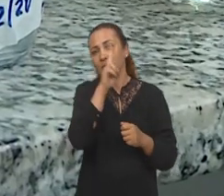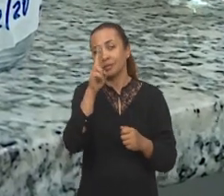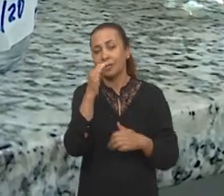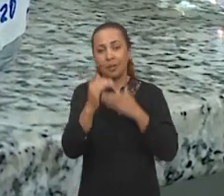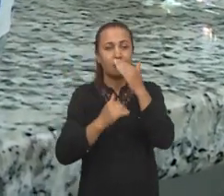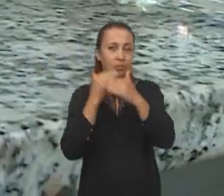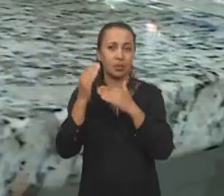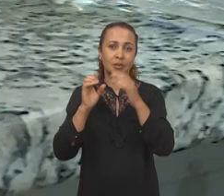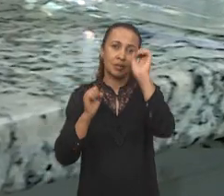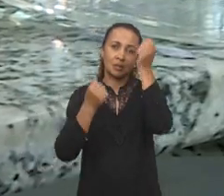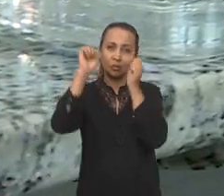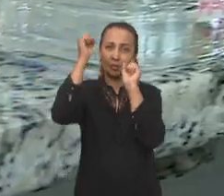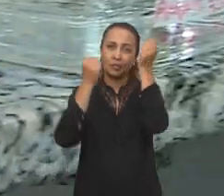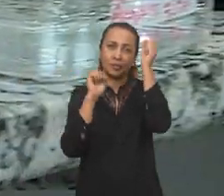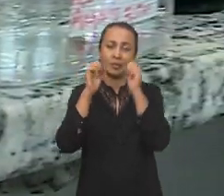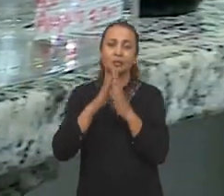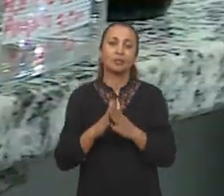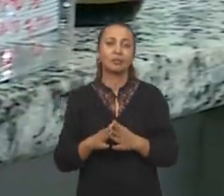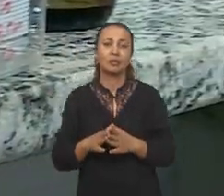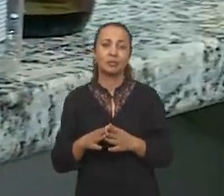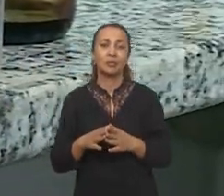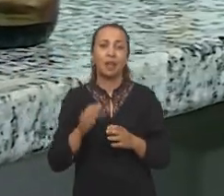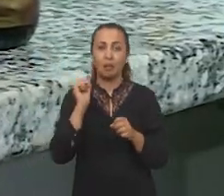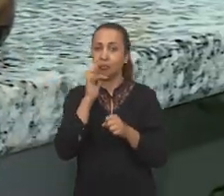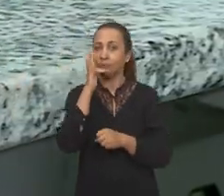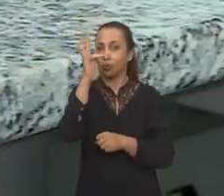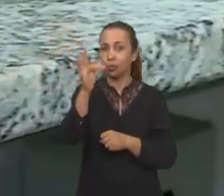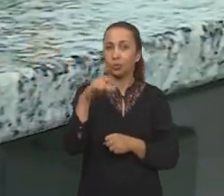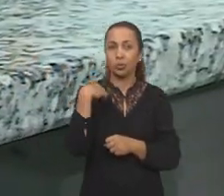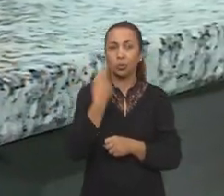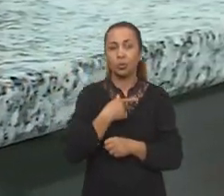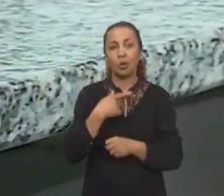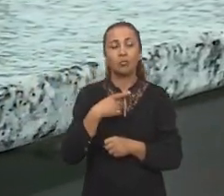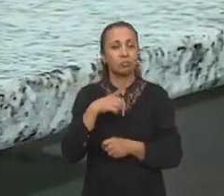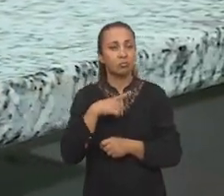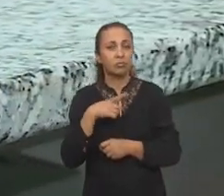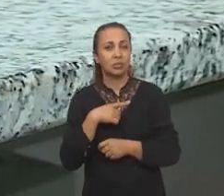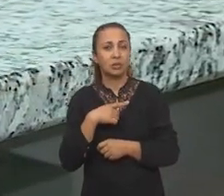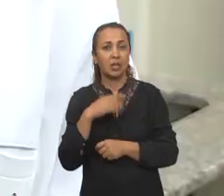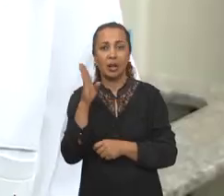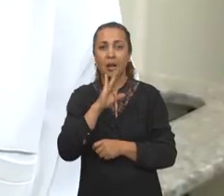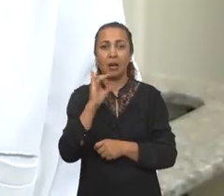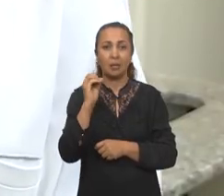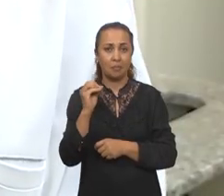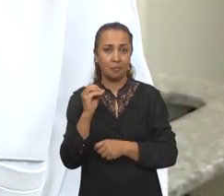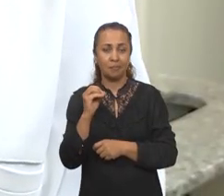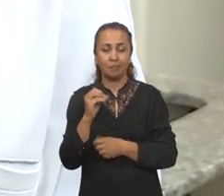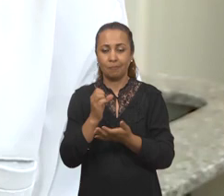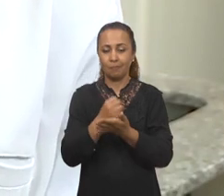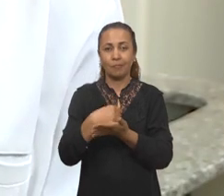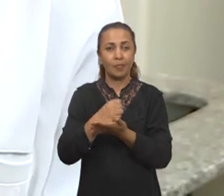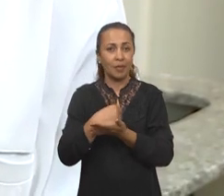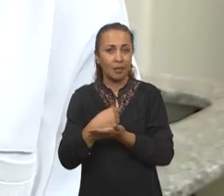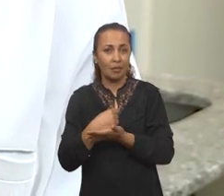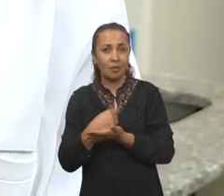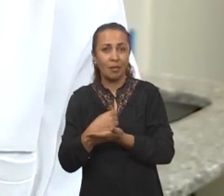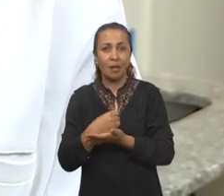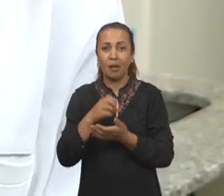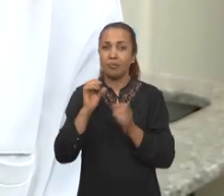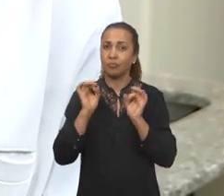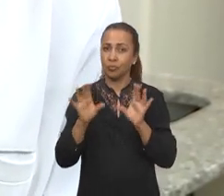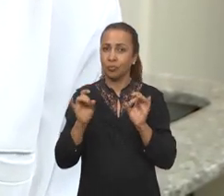reutilizado em processos industriais Então as respectivas culturas e a gente obter biorremediadores e